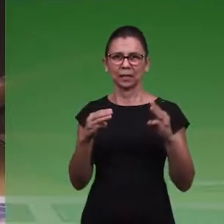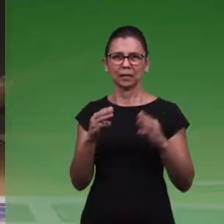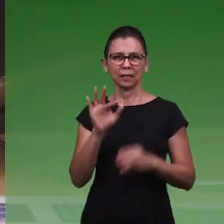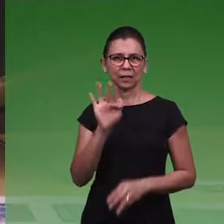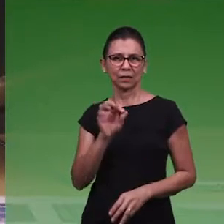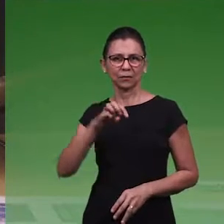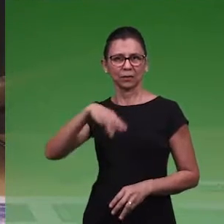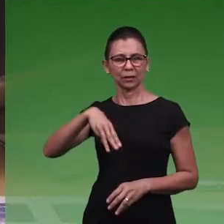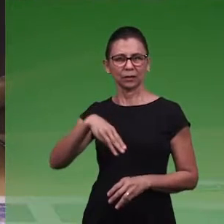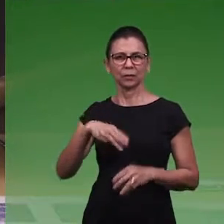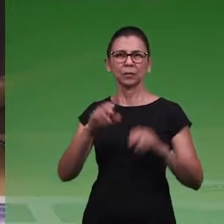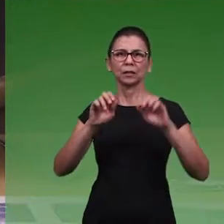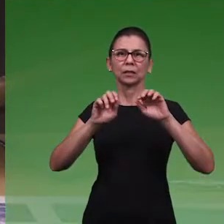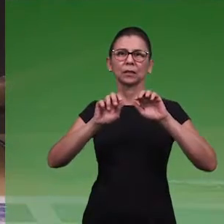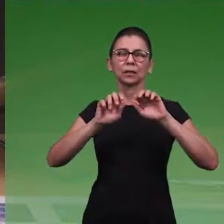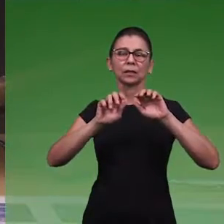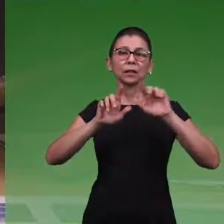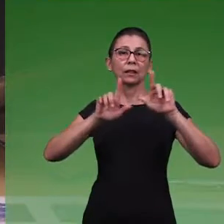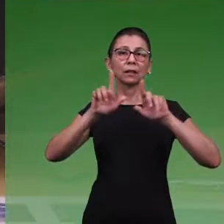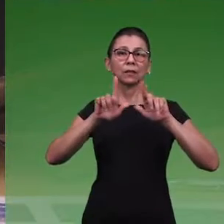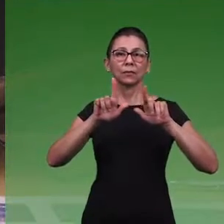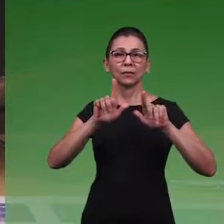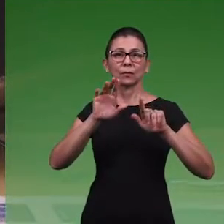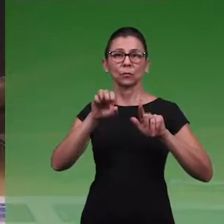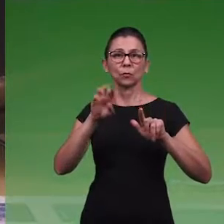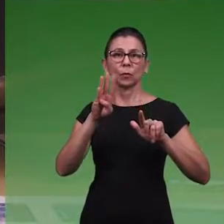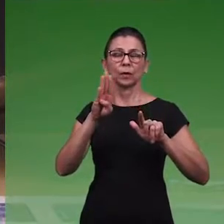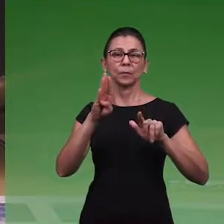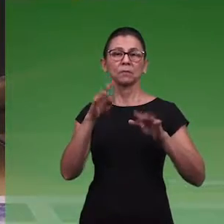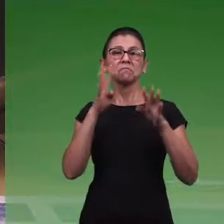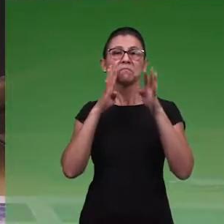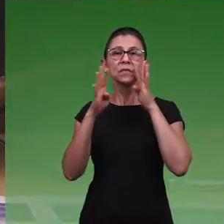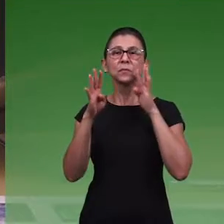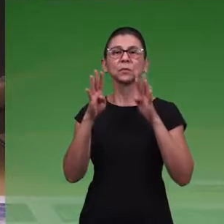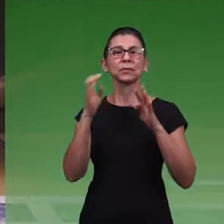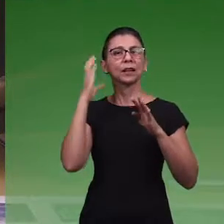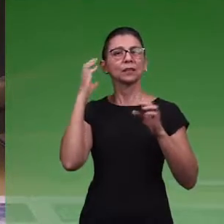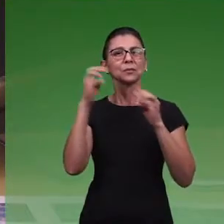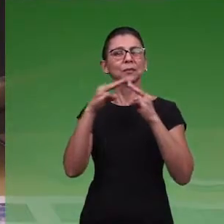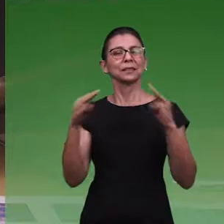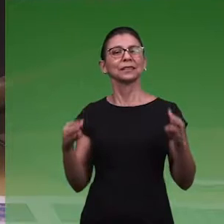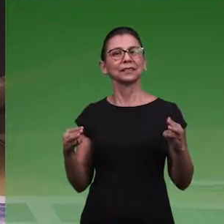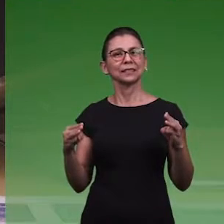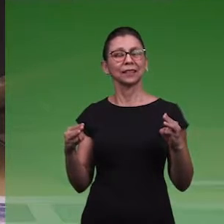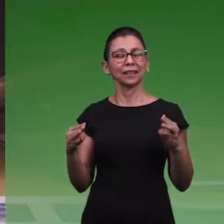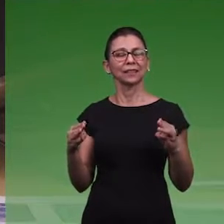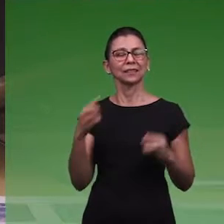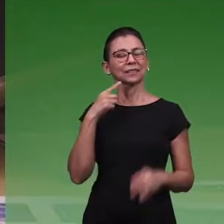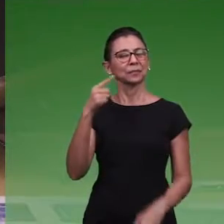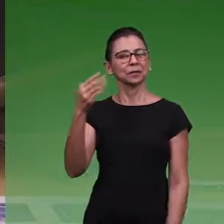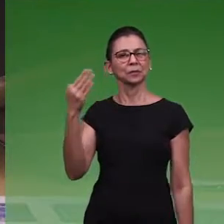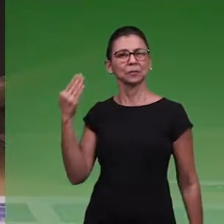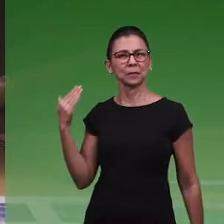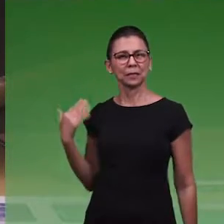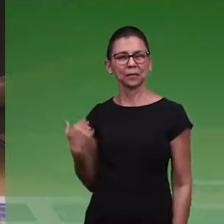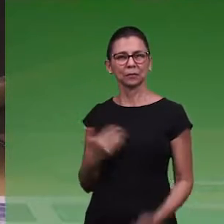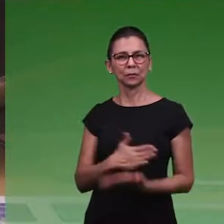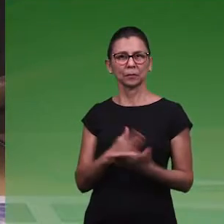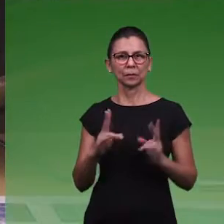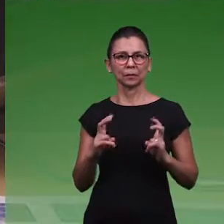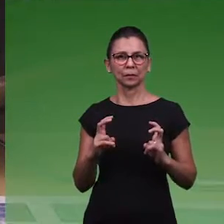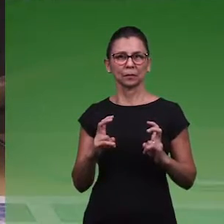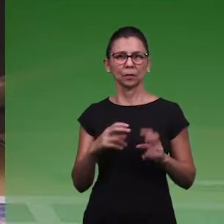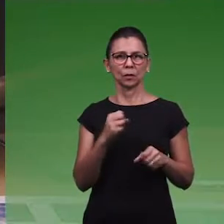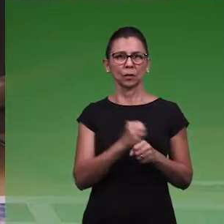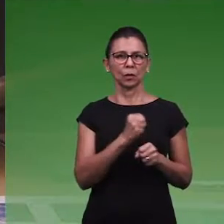FM, TV Web Manaim, também pelo Facebook da Rádio Manaim. E na semana passada nós começamos a tratar do tema Obra